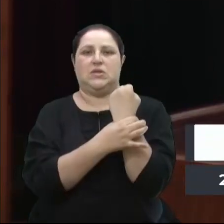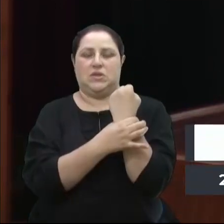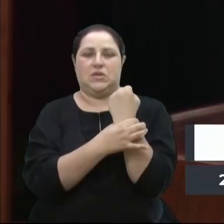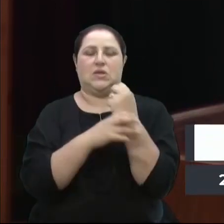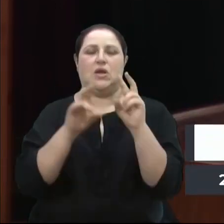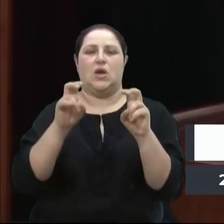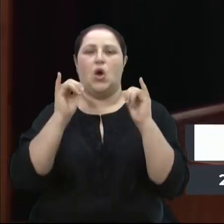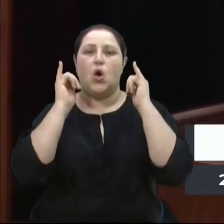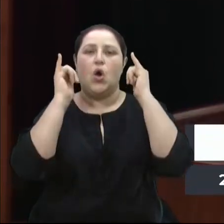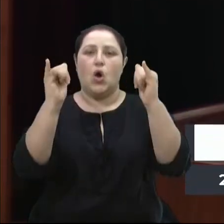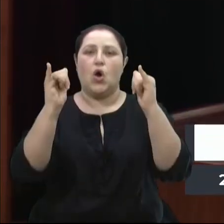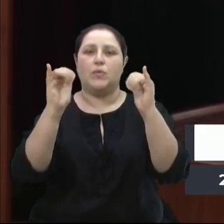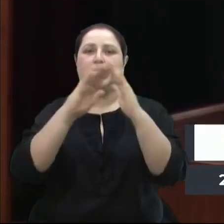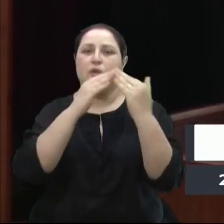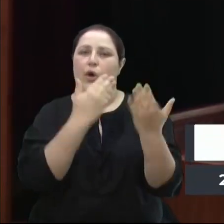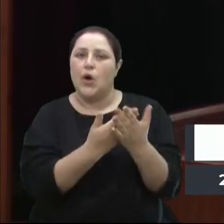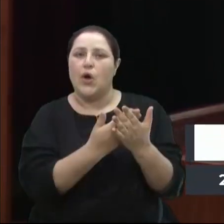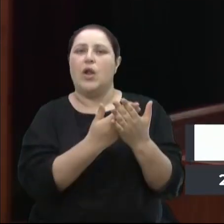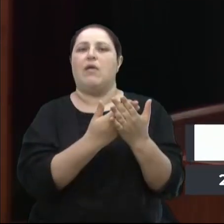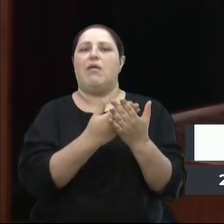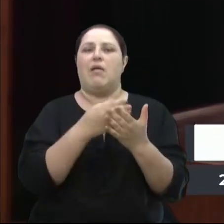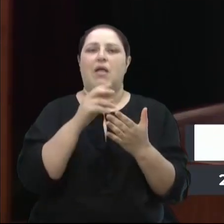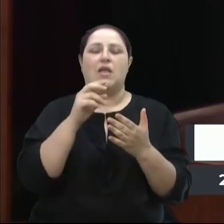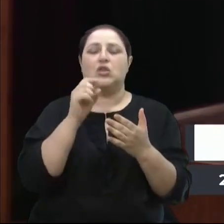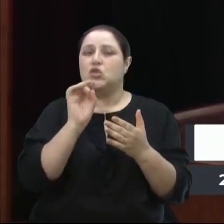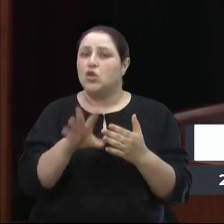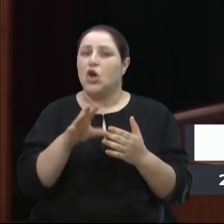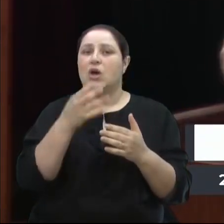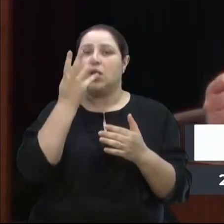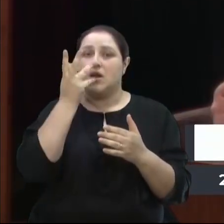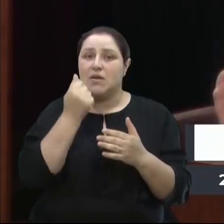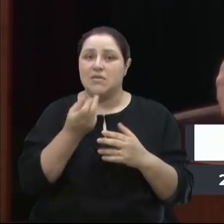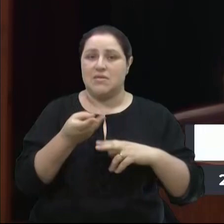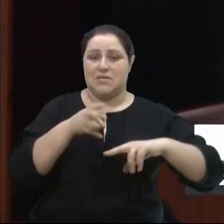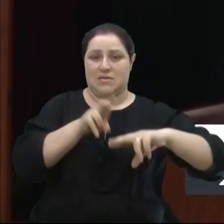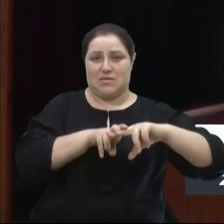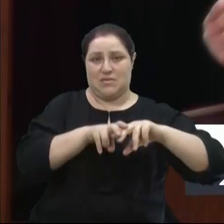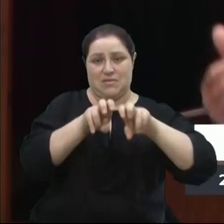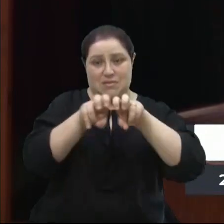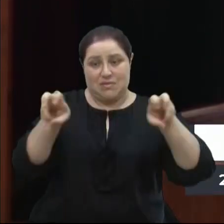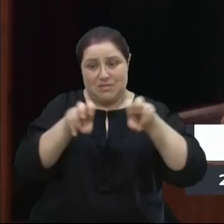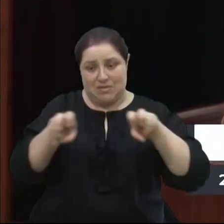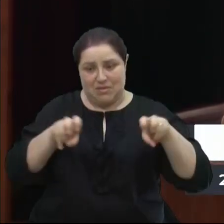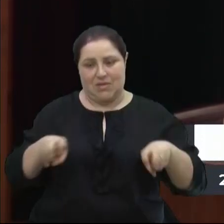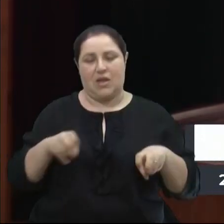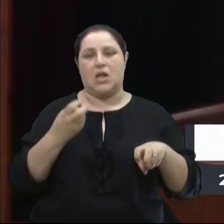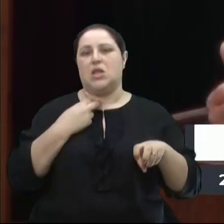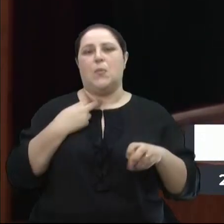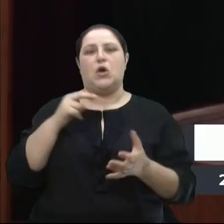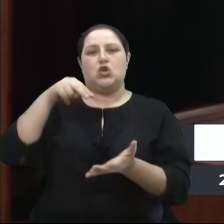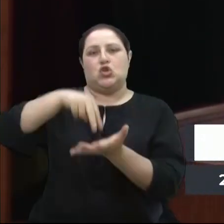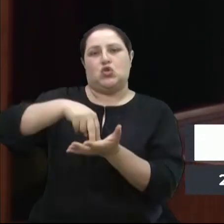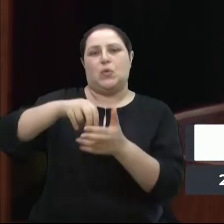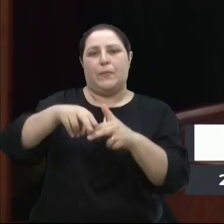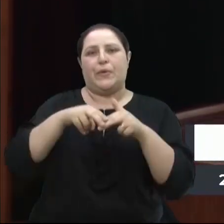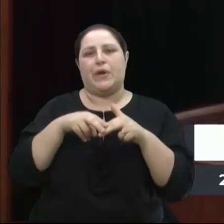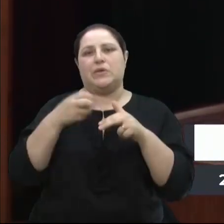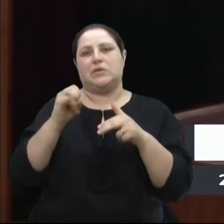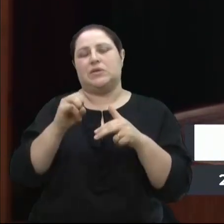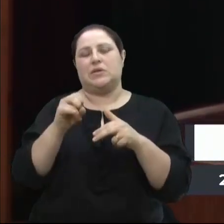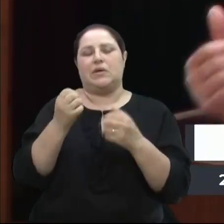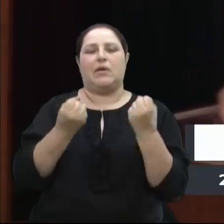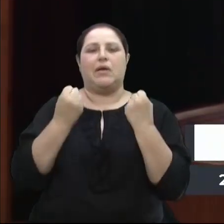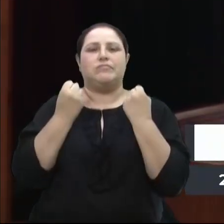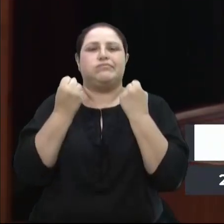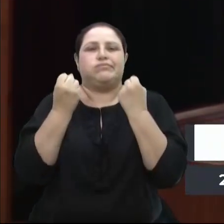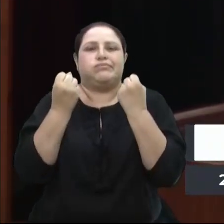ônibus escolar só pode levar a criança sentada. Não pode levar em pé por questões de segurança. Se levar em pé, o ônibus dá uma freada, a